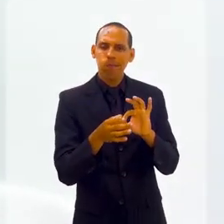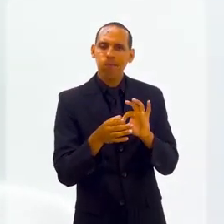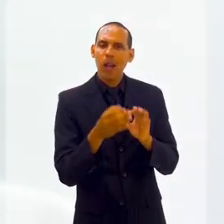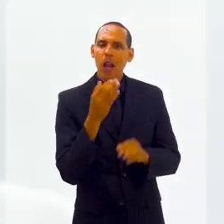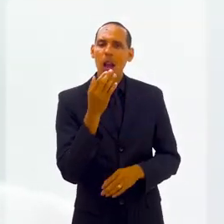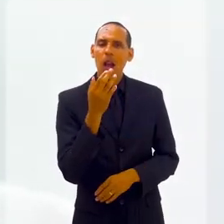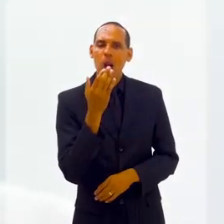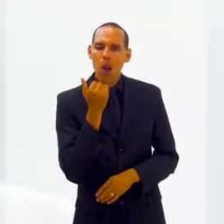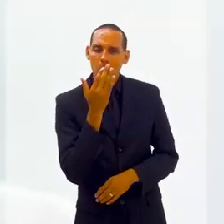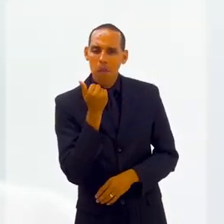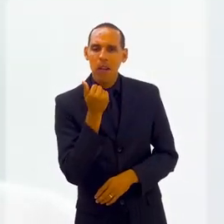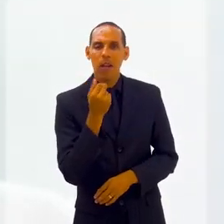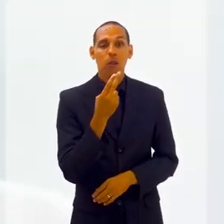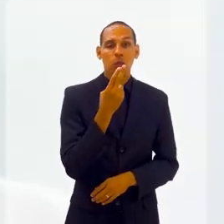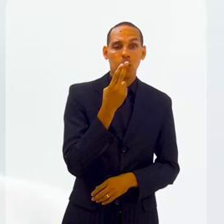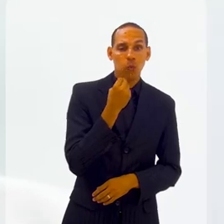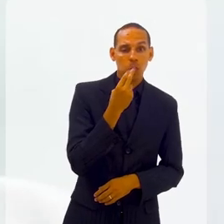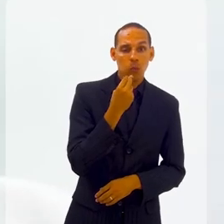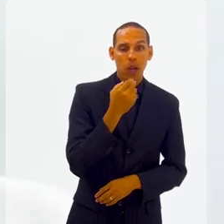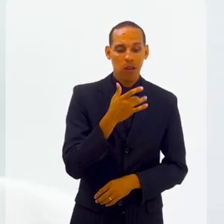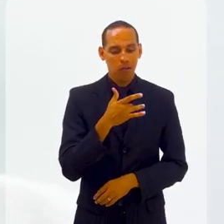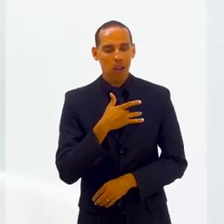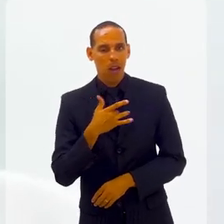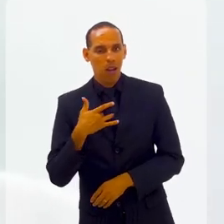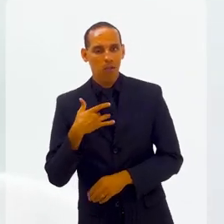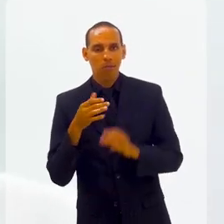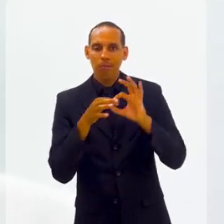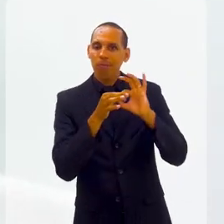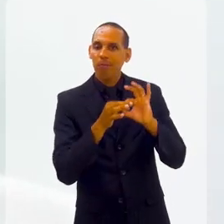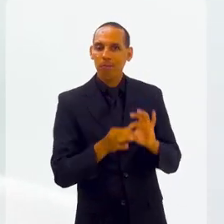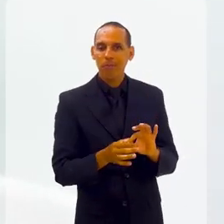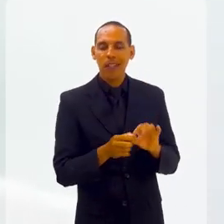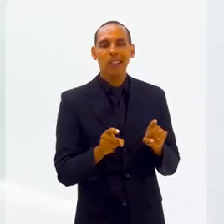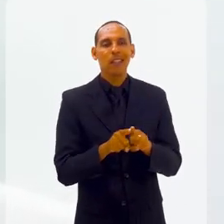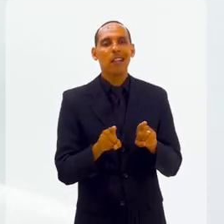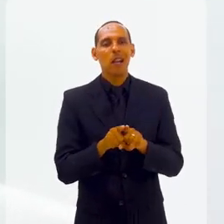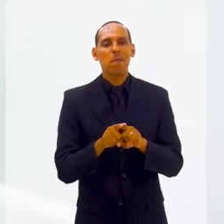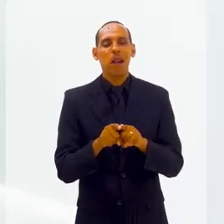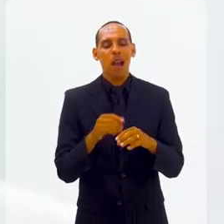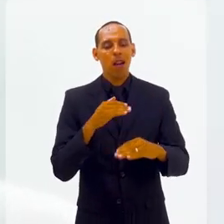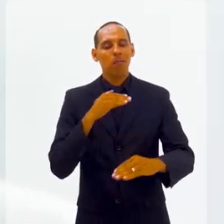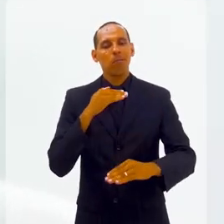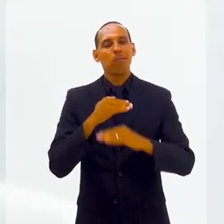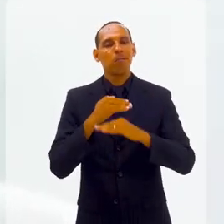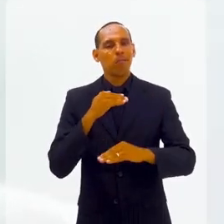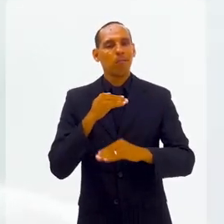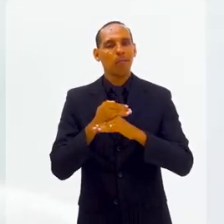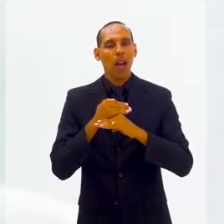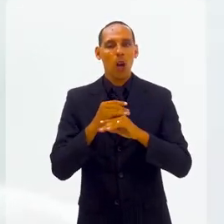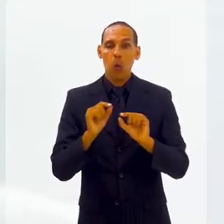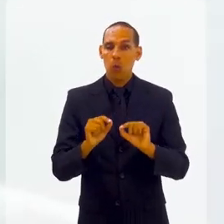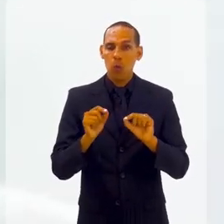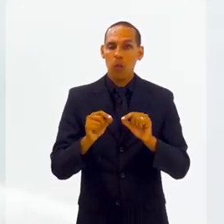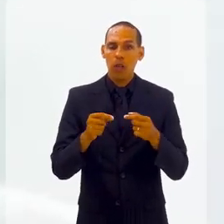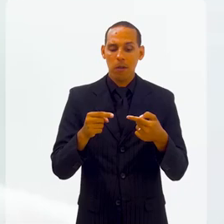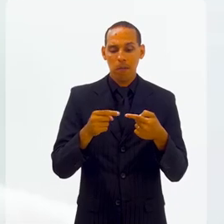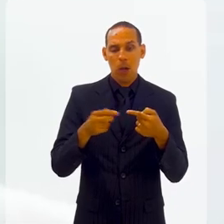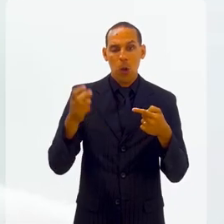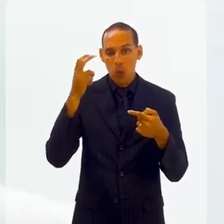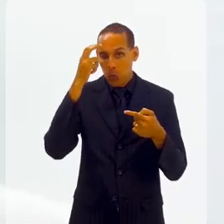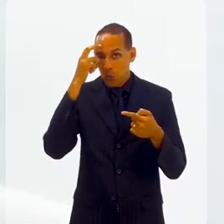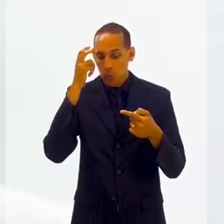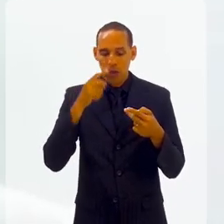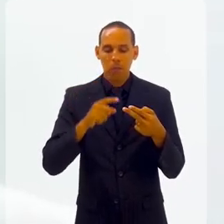a com alimentos nutrição e saúde e também na incorporação e alinhamento né com